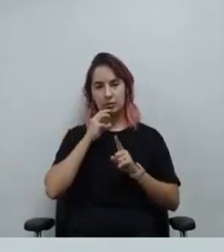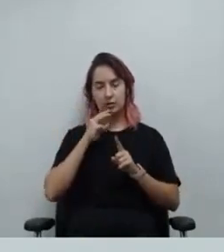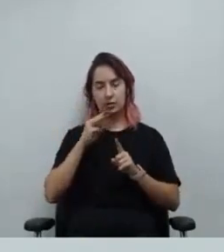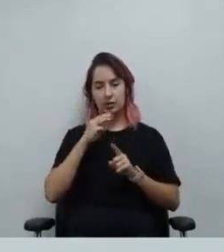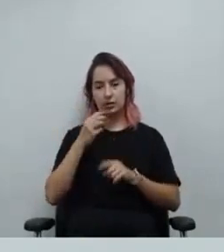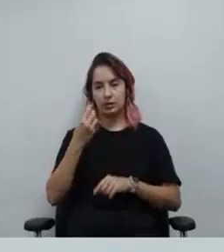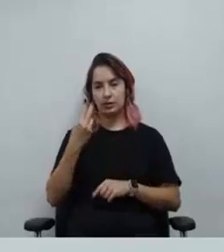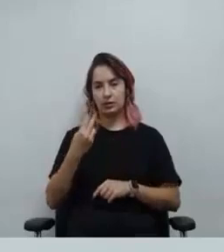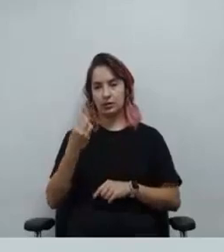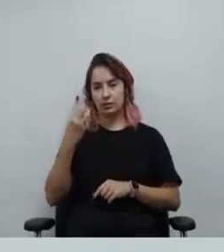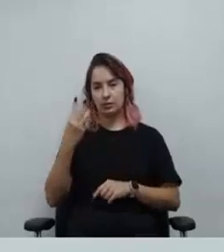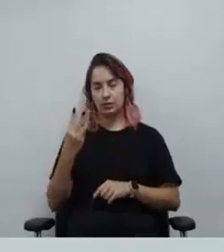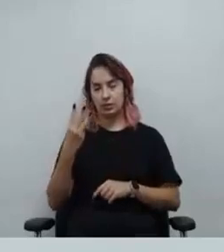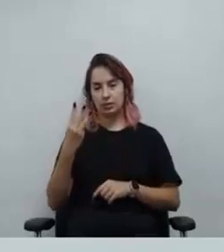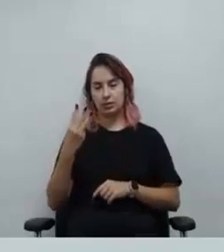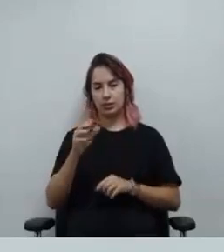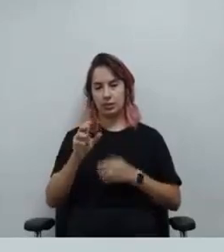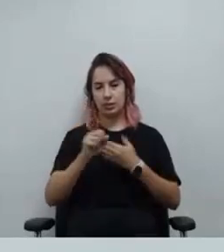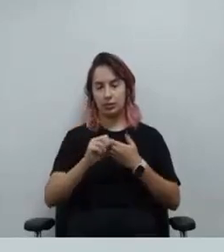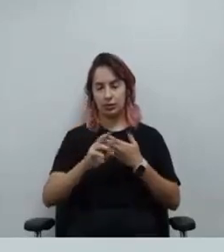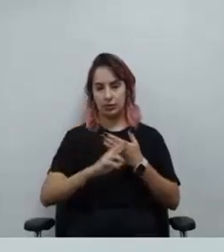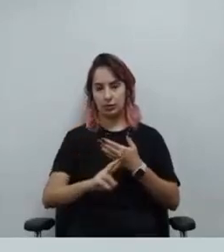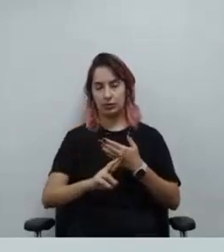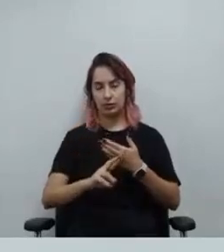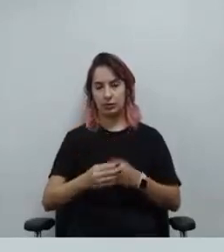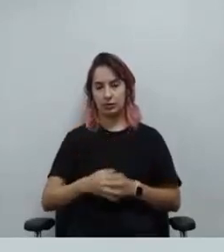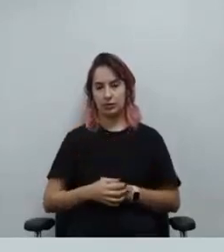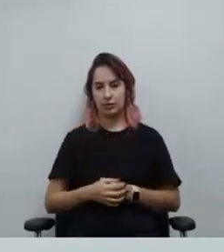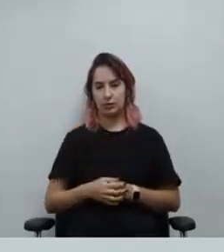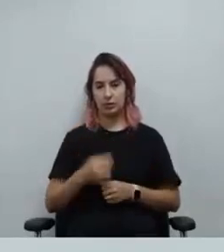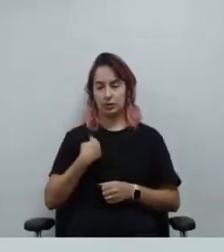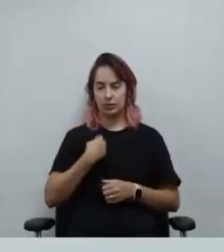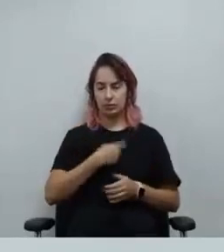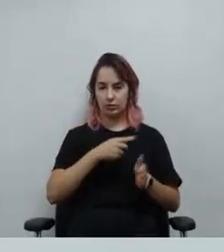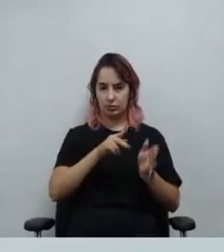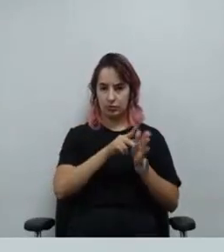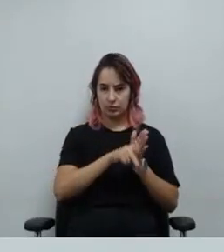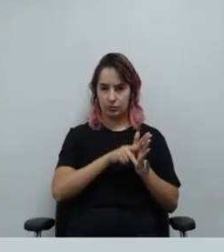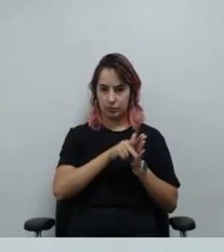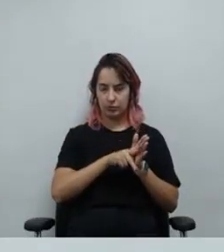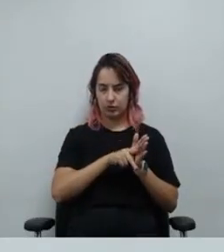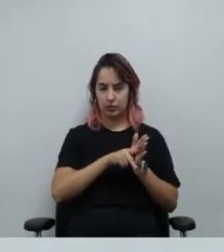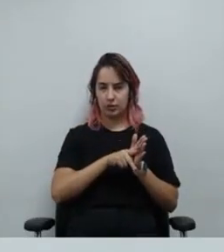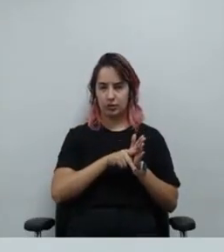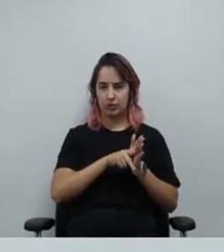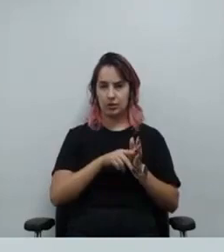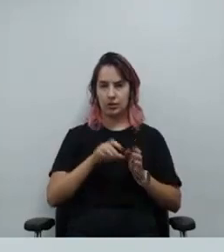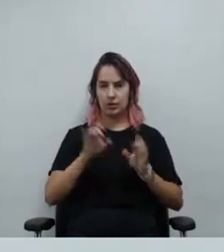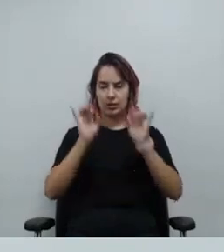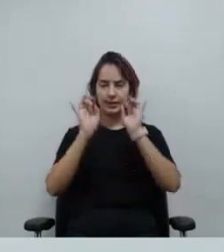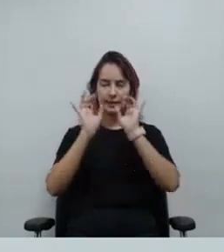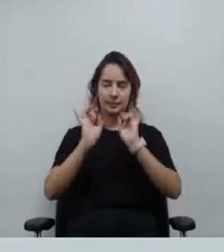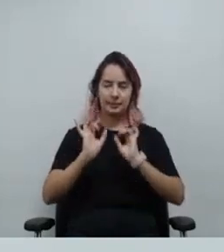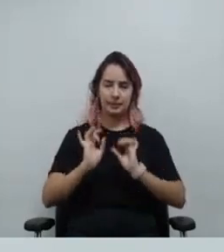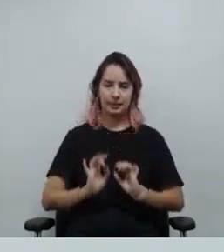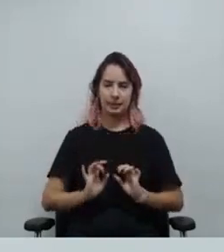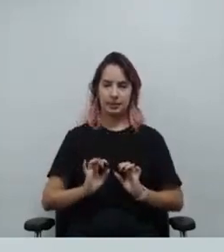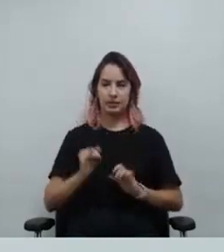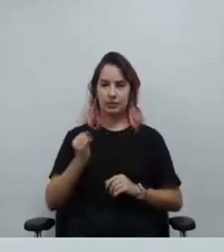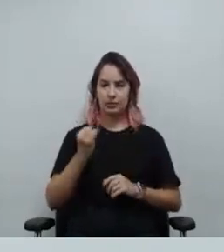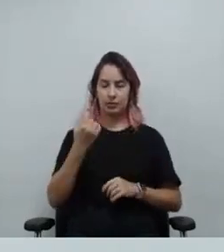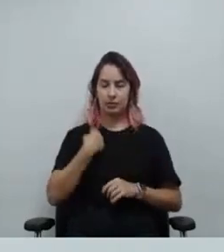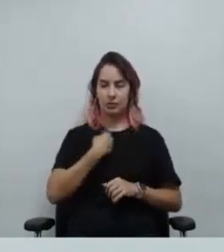23ª edição do Ouvidoria Itinerante, nosso projeto, e foi uma edição muito especial, muito interessante para a